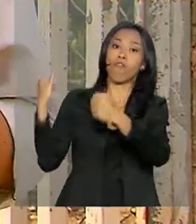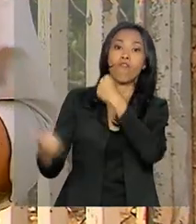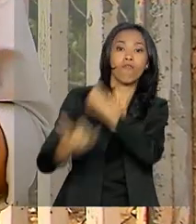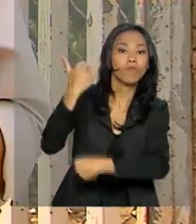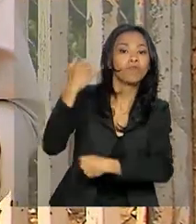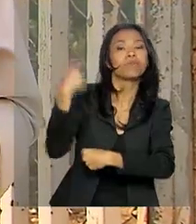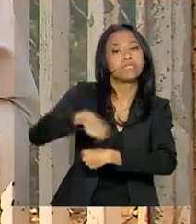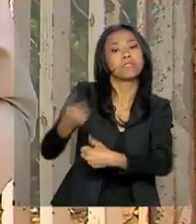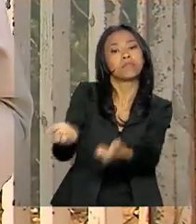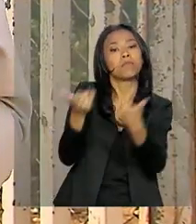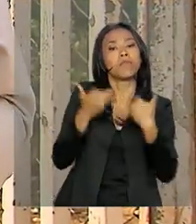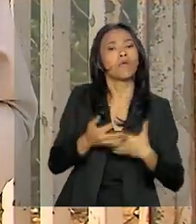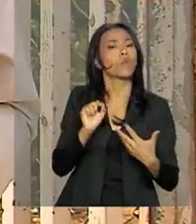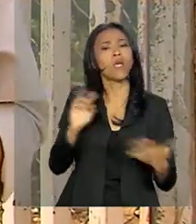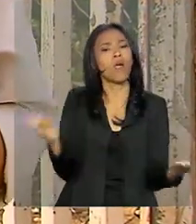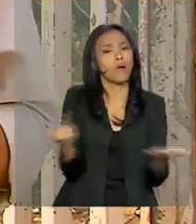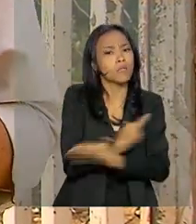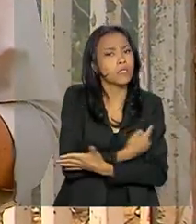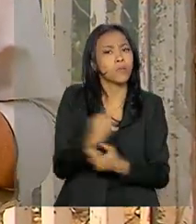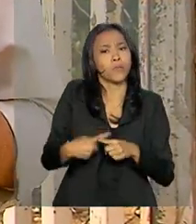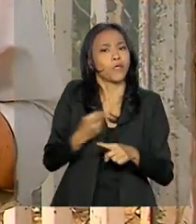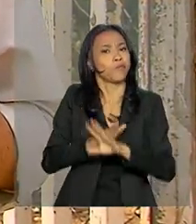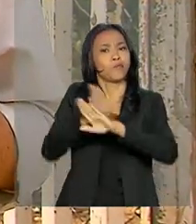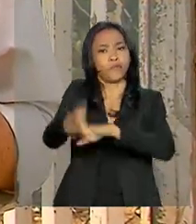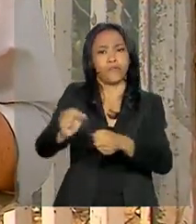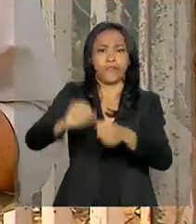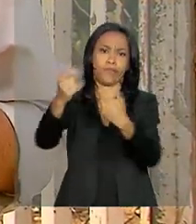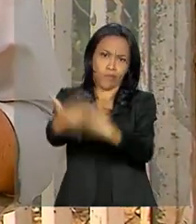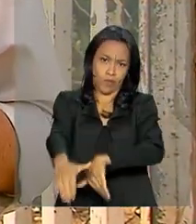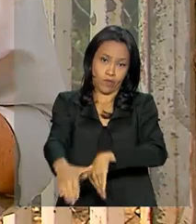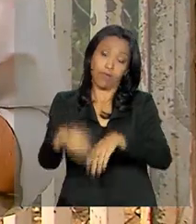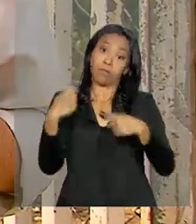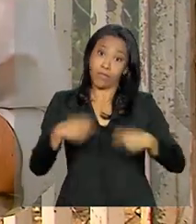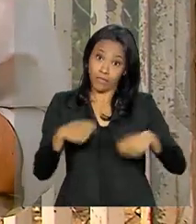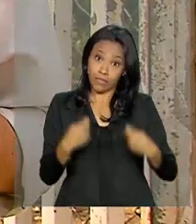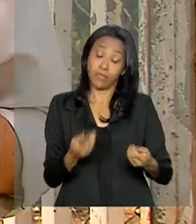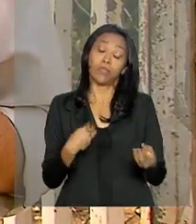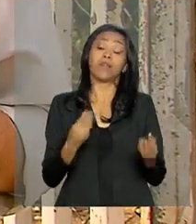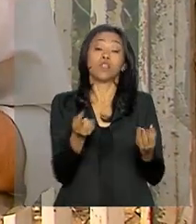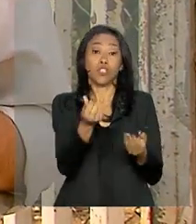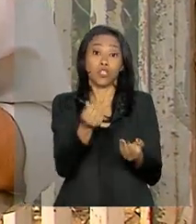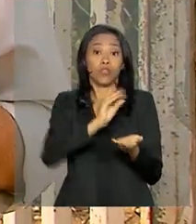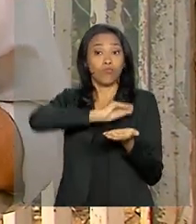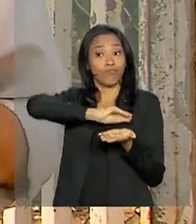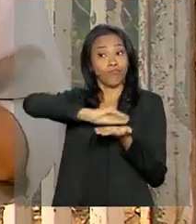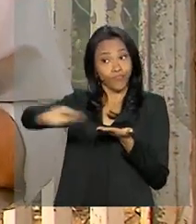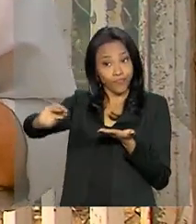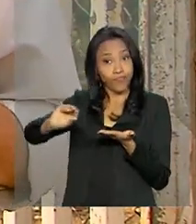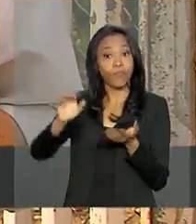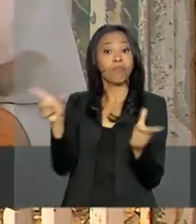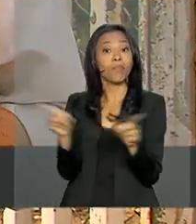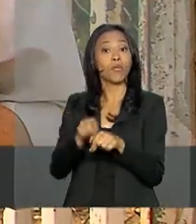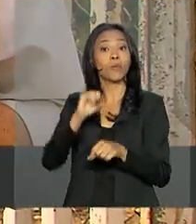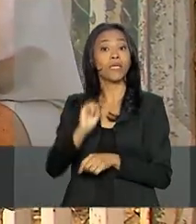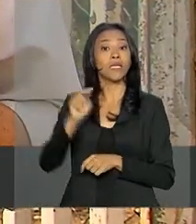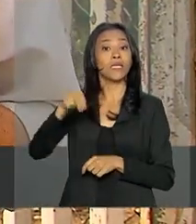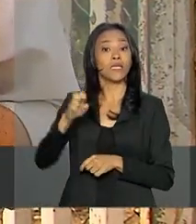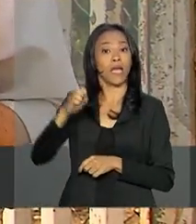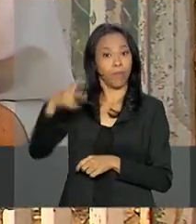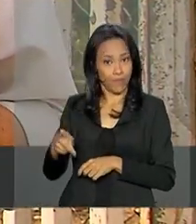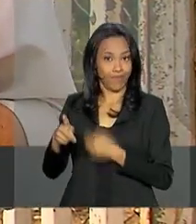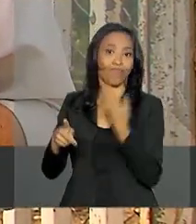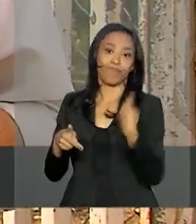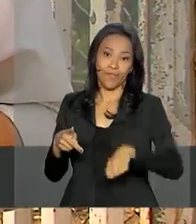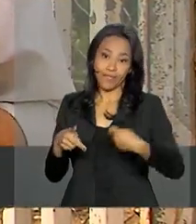justificar a ausência com documentos válidos ou vai precisar ressarcir ao inep o custo individual do exame caso